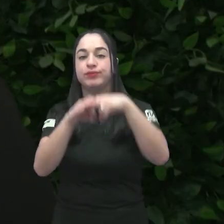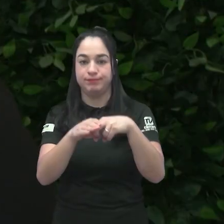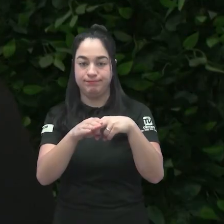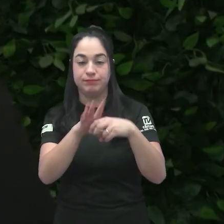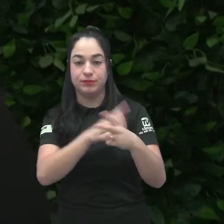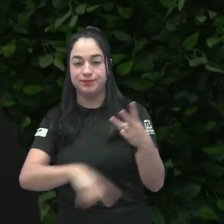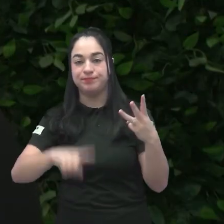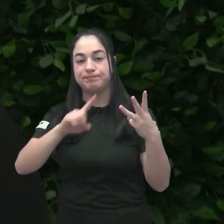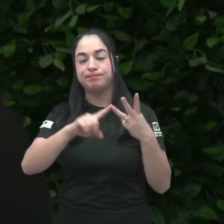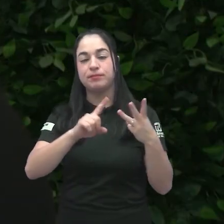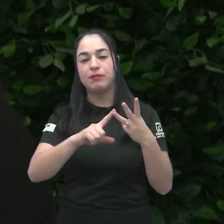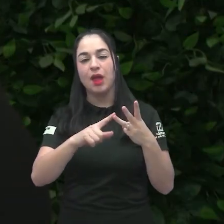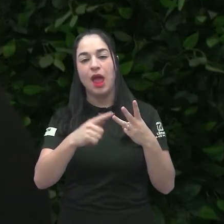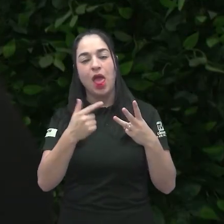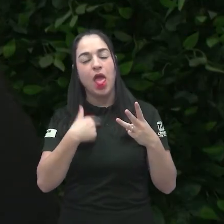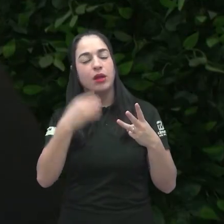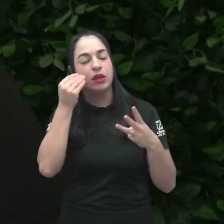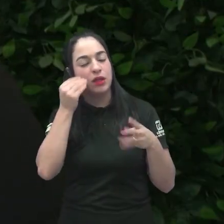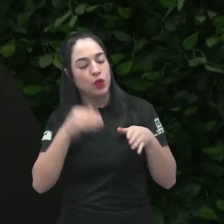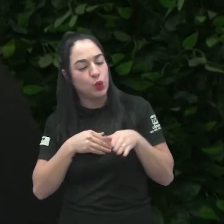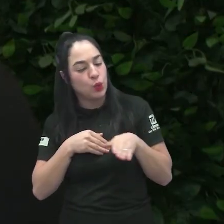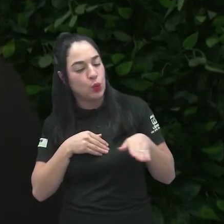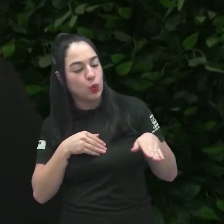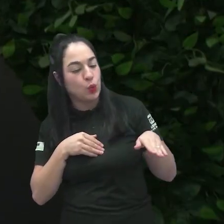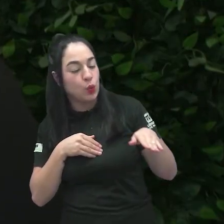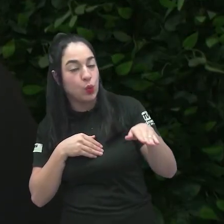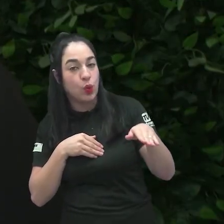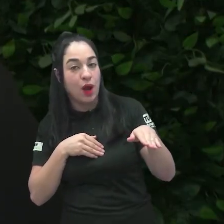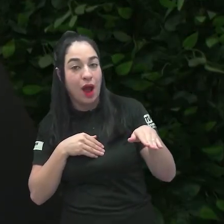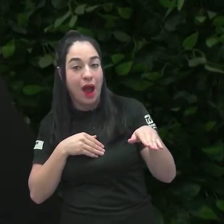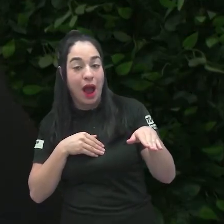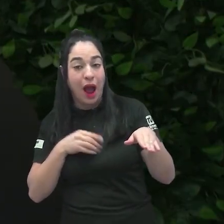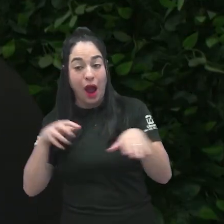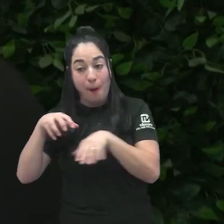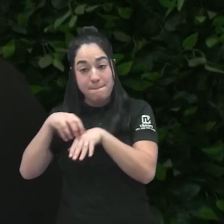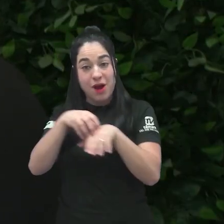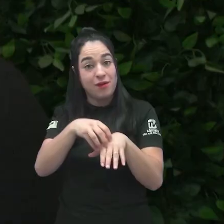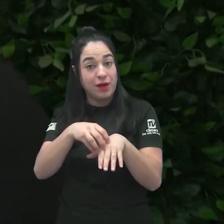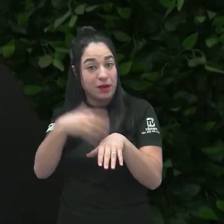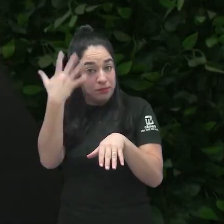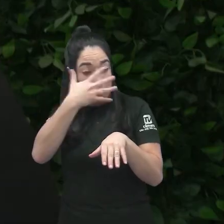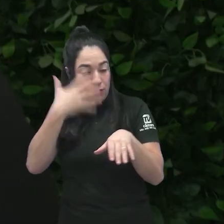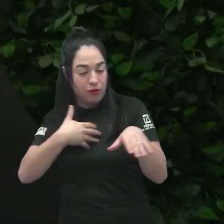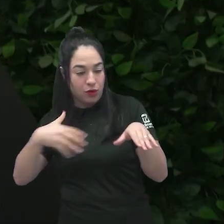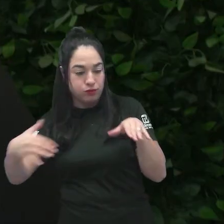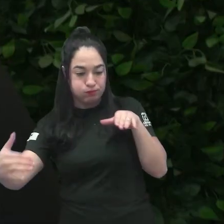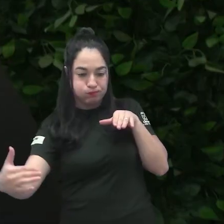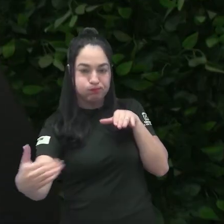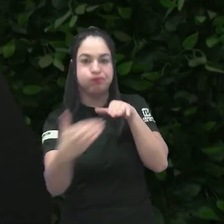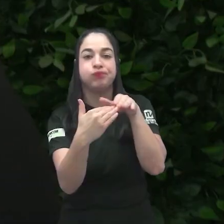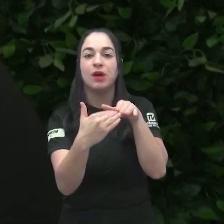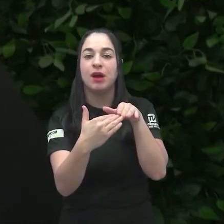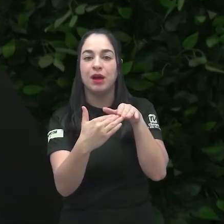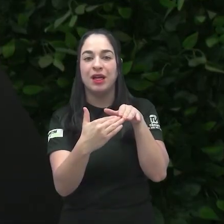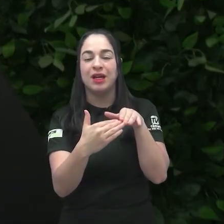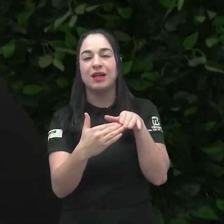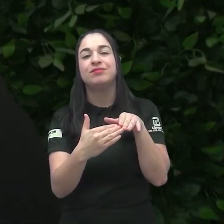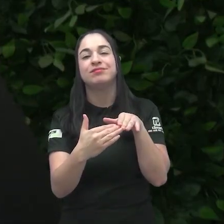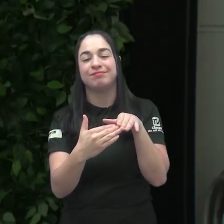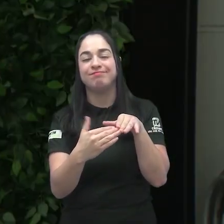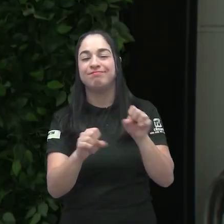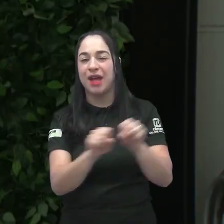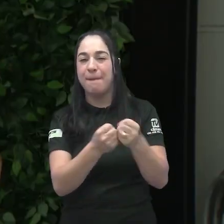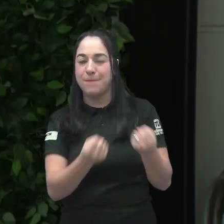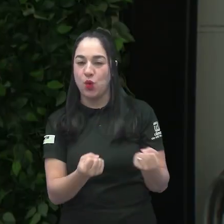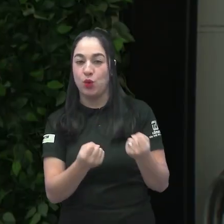uma vez também que eu fui estacionar o carro, uma van também queria estacionar na vaga da frente, ela não me viu, destruiu a frente do meu